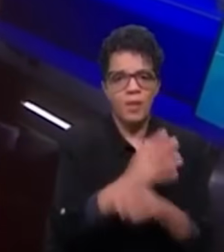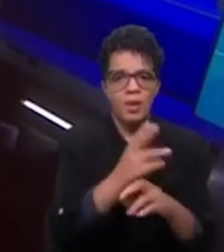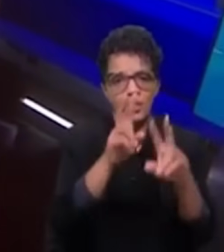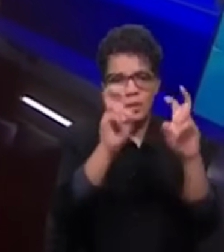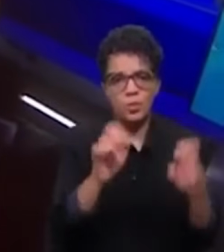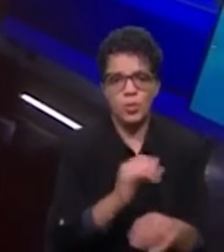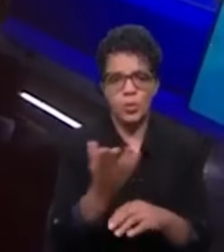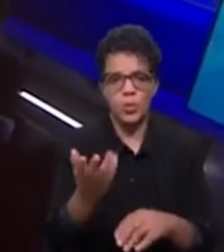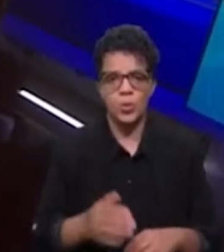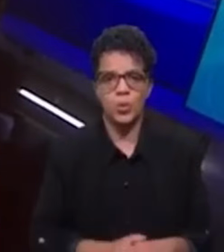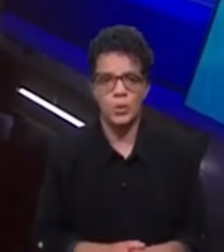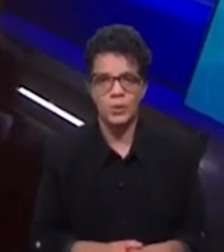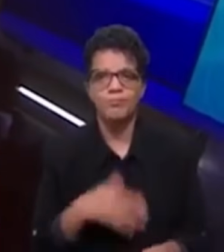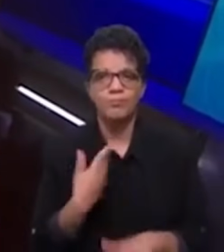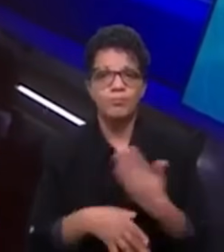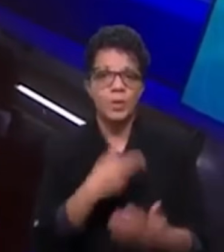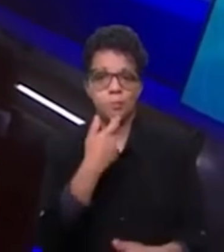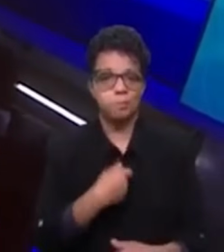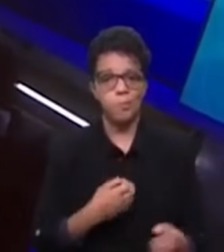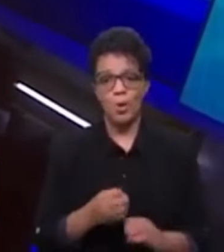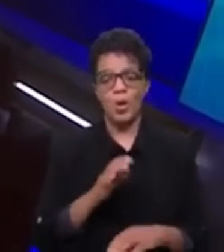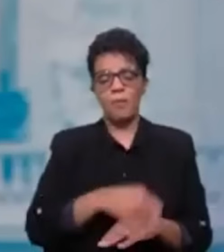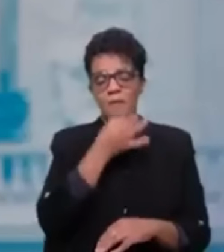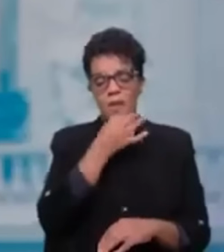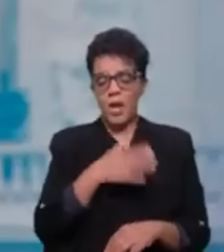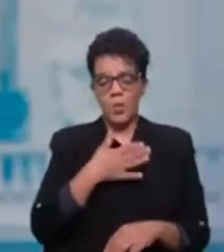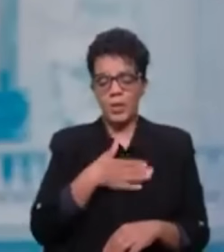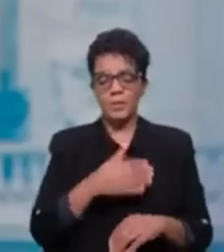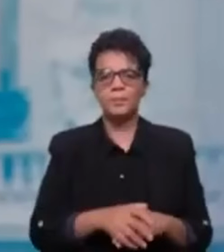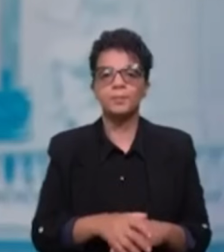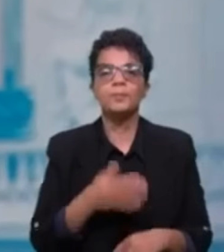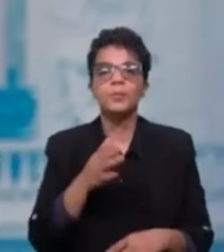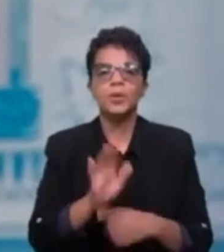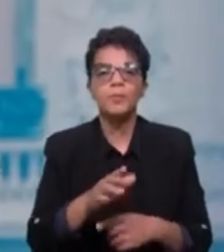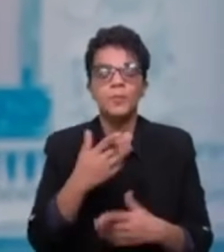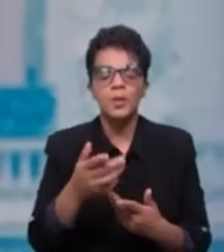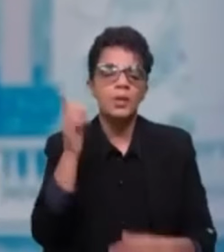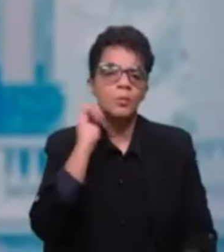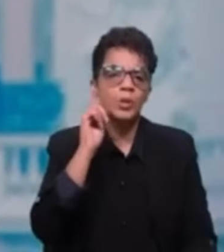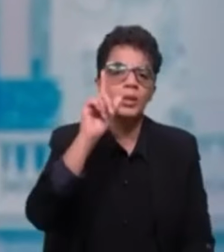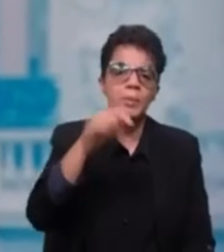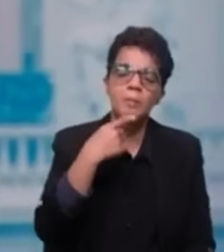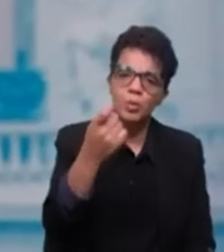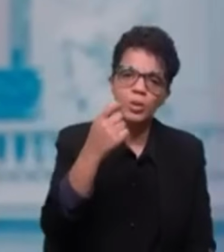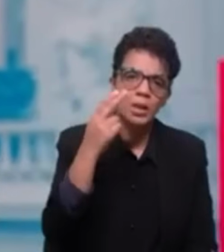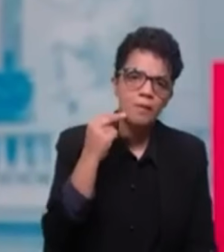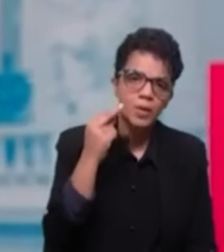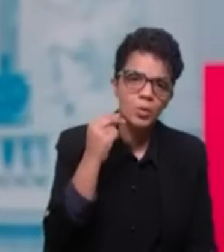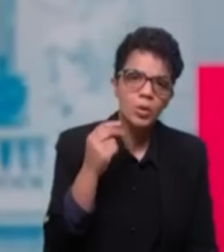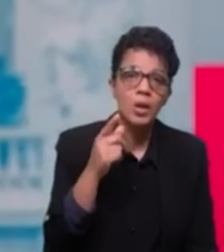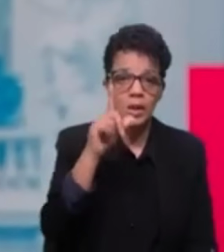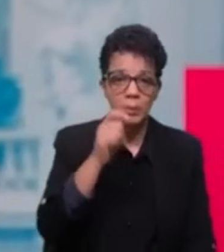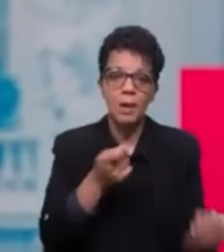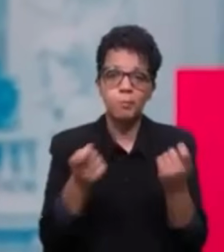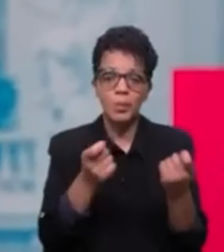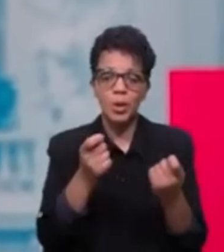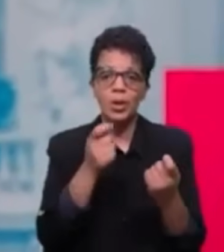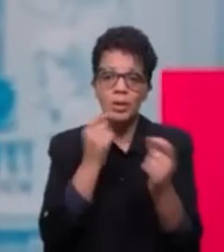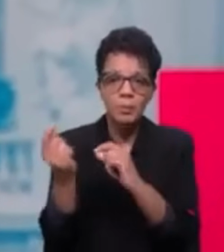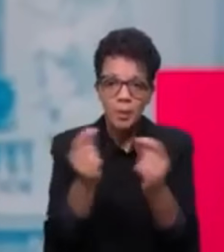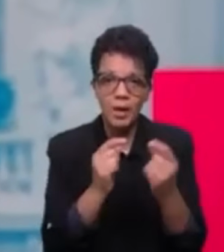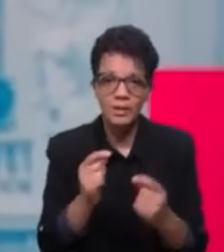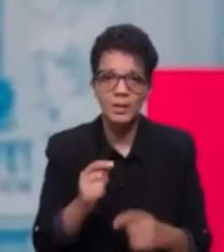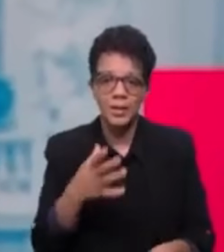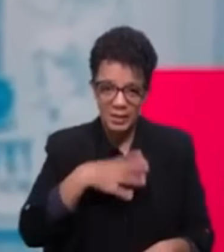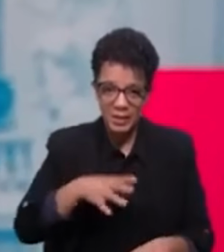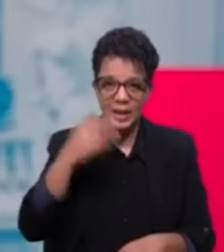temas Senão nós não consegu as pensões por exemplo que é importante já agora só só perguntar and já moderador também do debate não porque o André